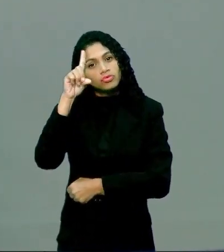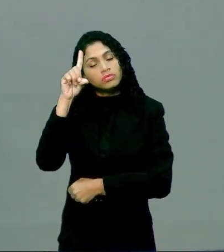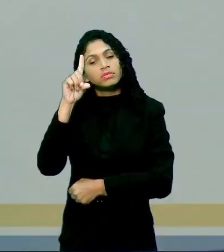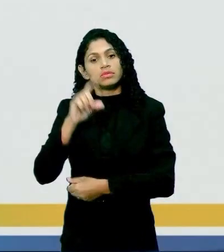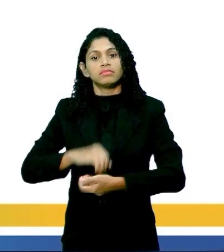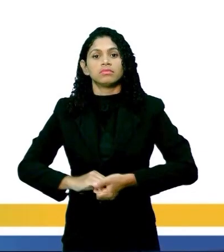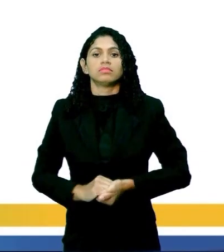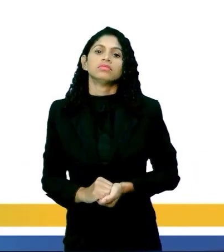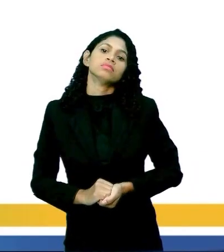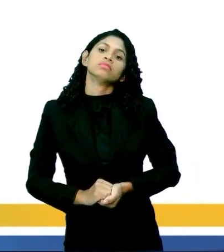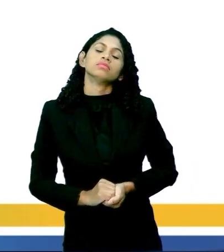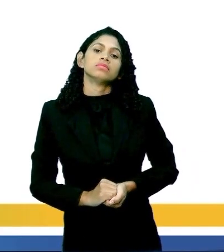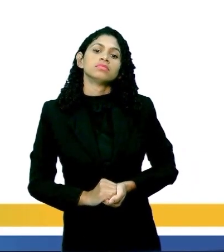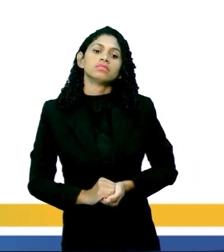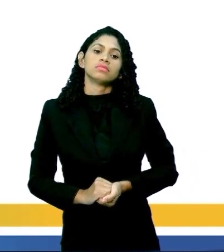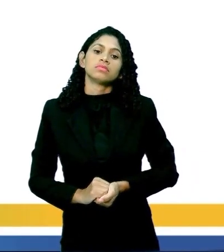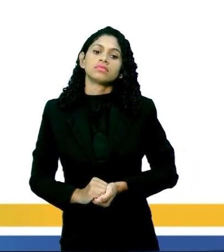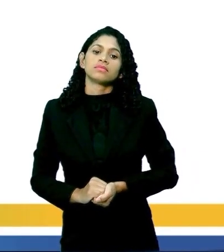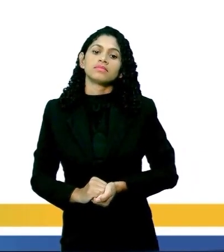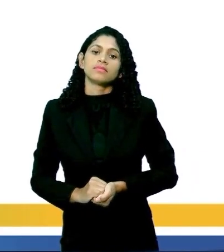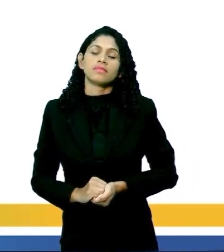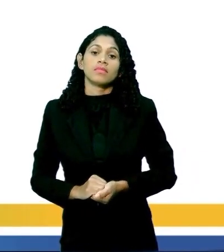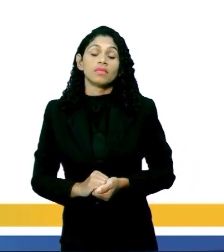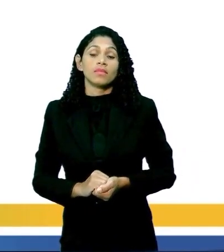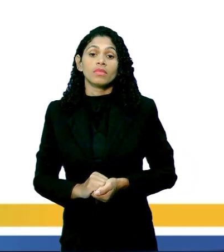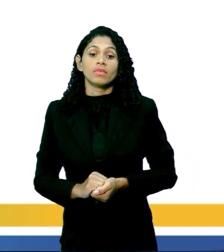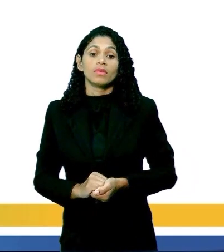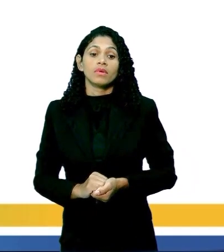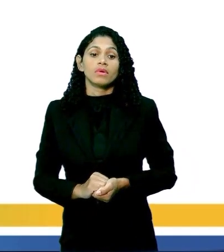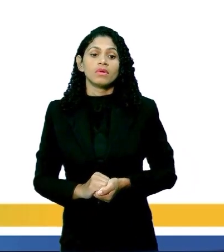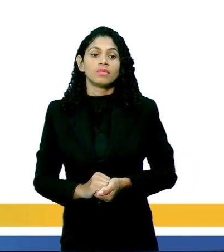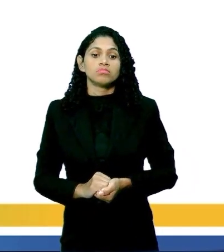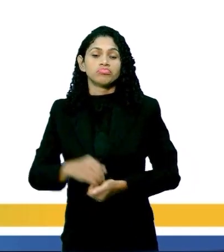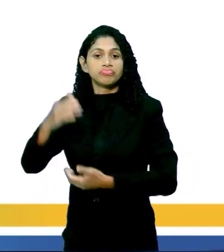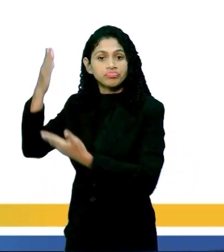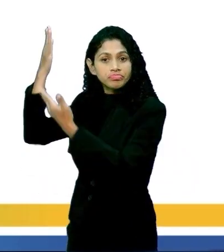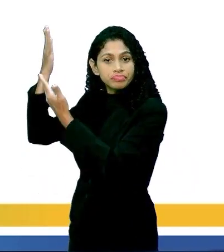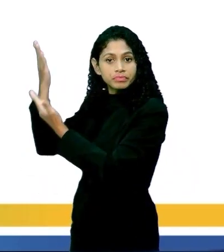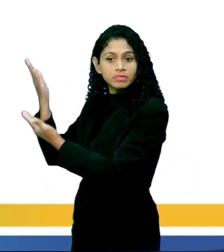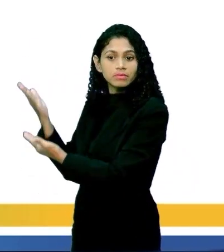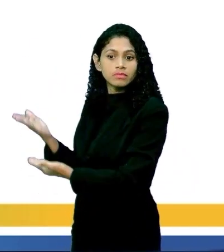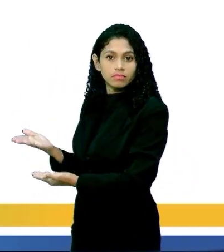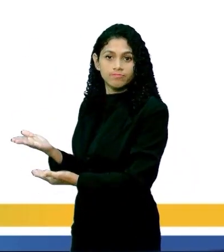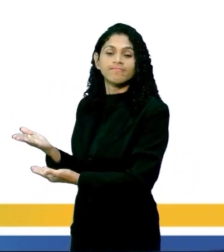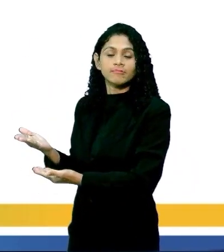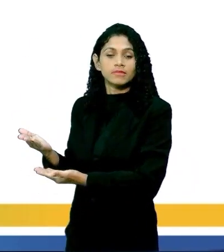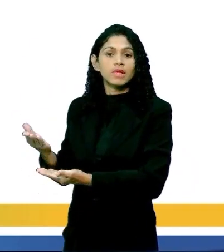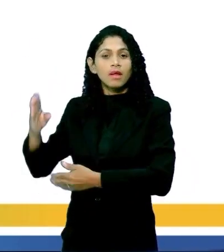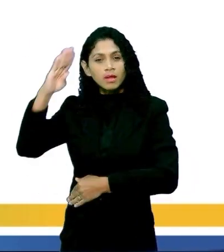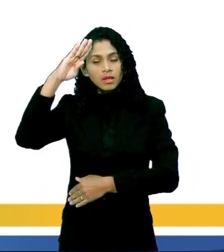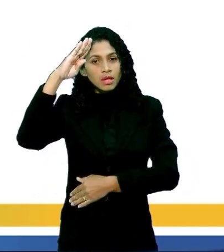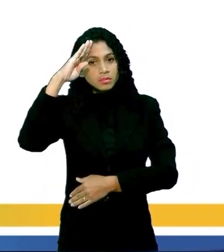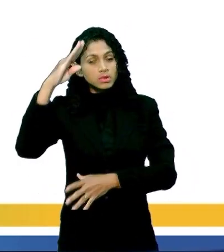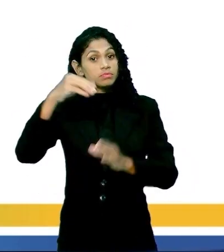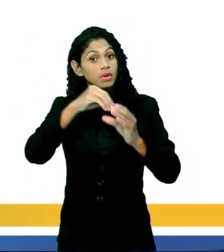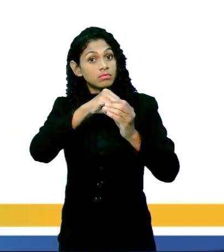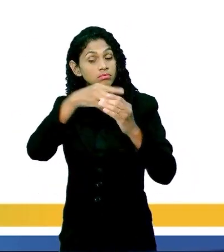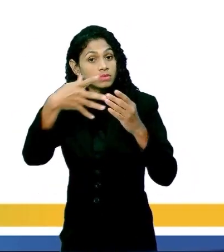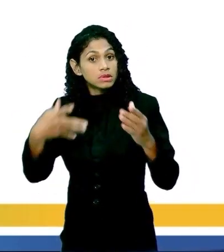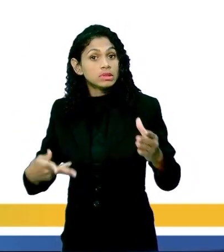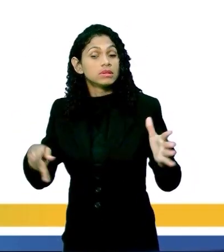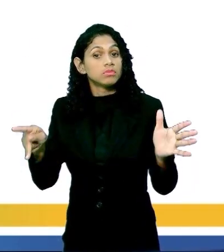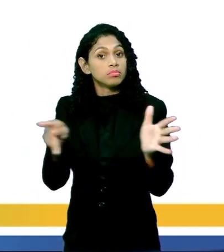não literário. E aí eu trouxe aqui as principais características do texto literário,